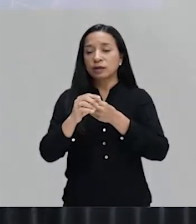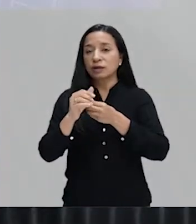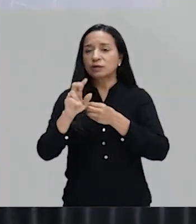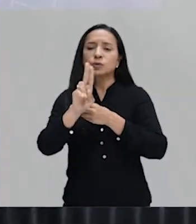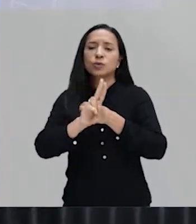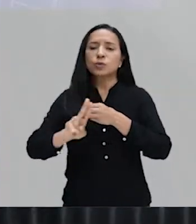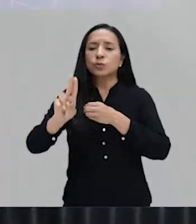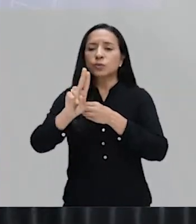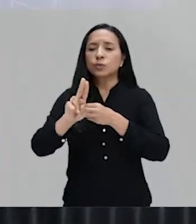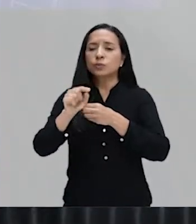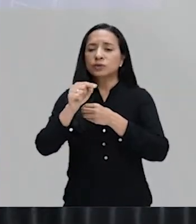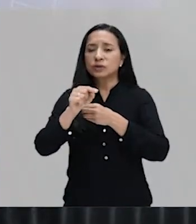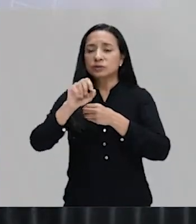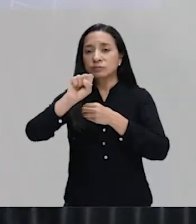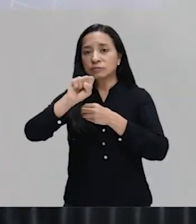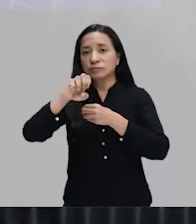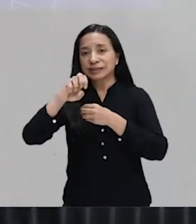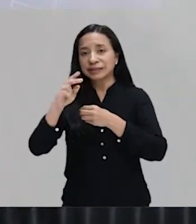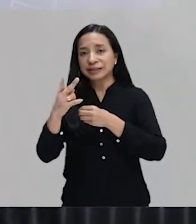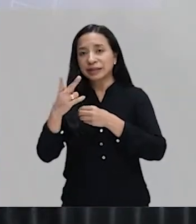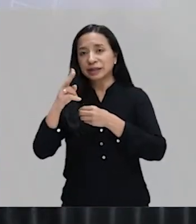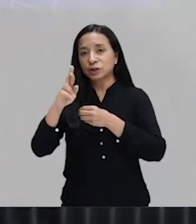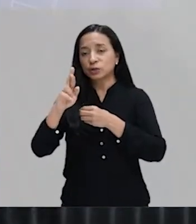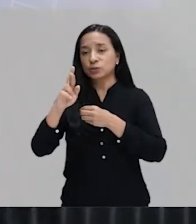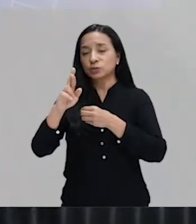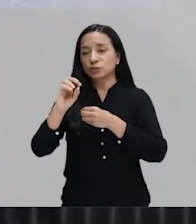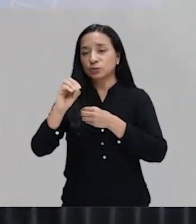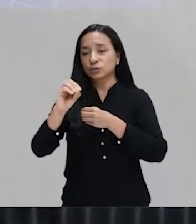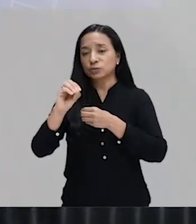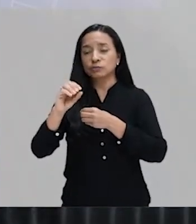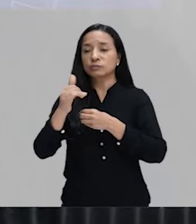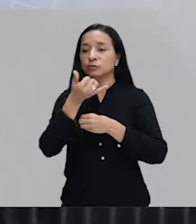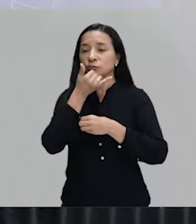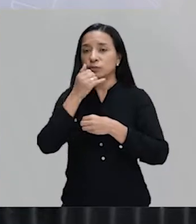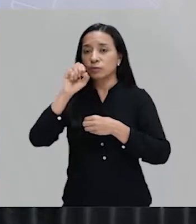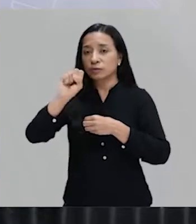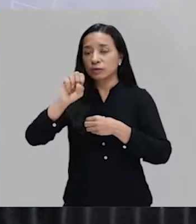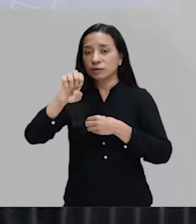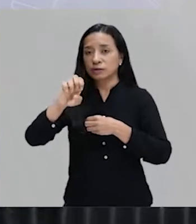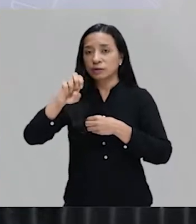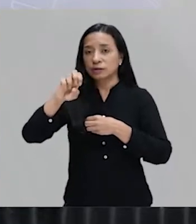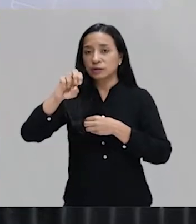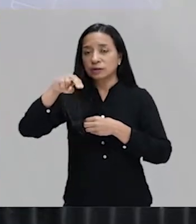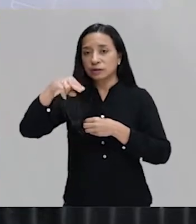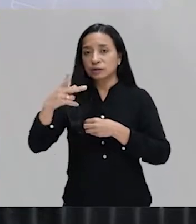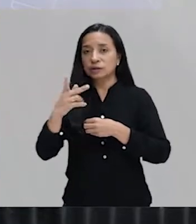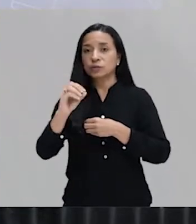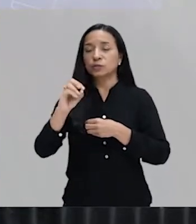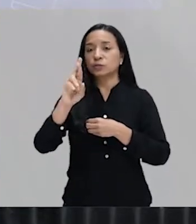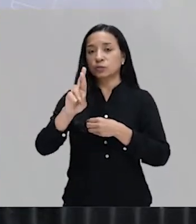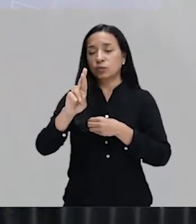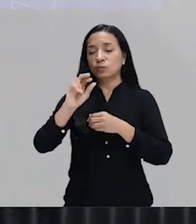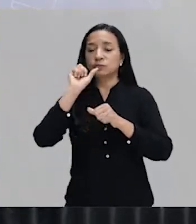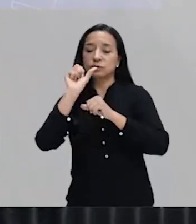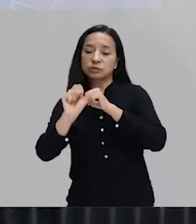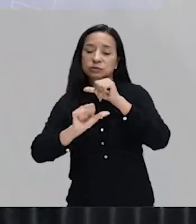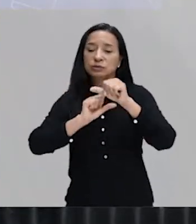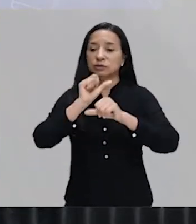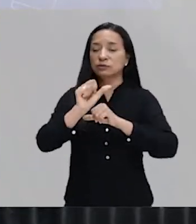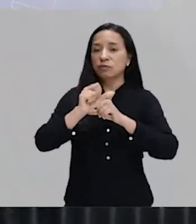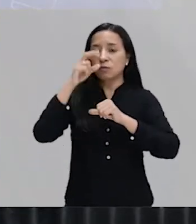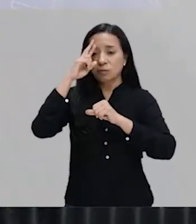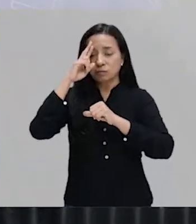uma redução da palavra senhor. Seria senhor Manuel, senhor João, que acaba se transformando na